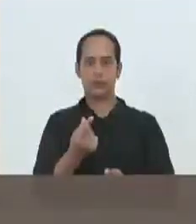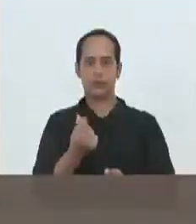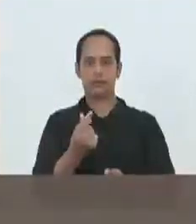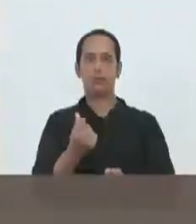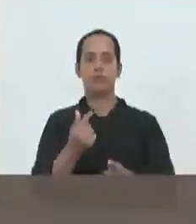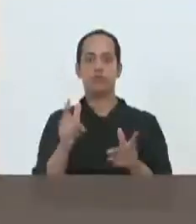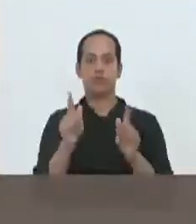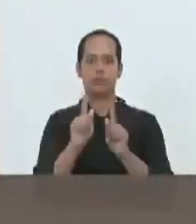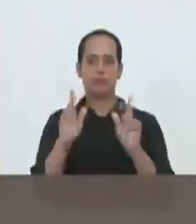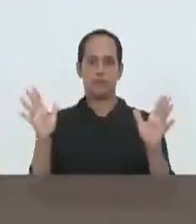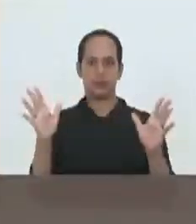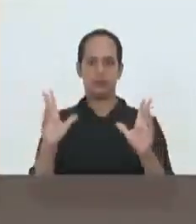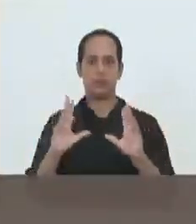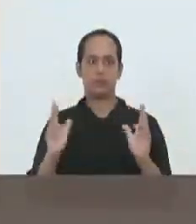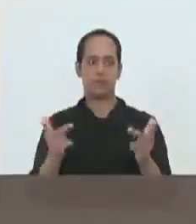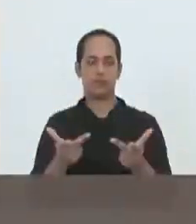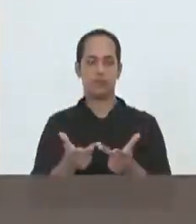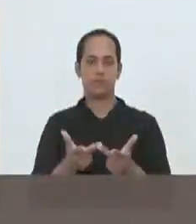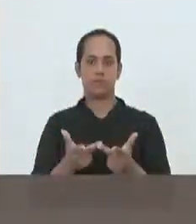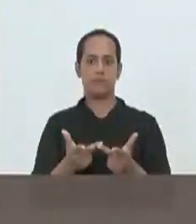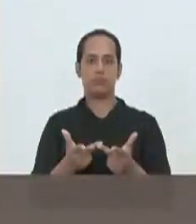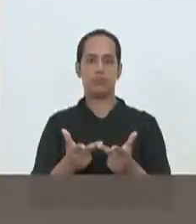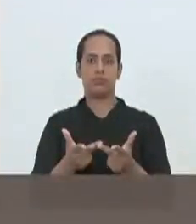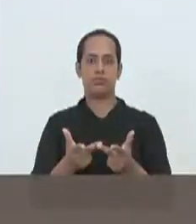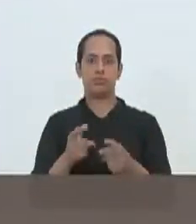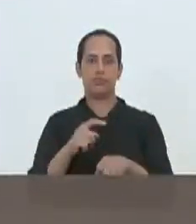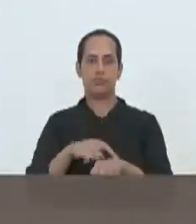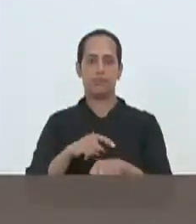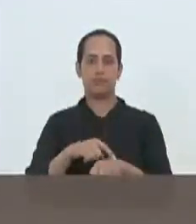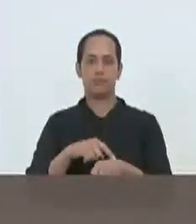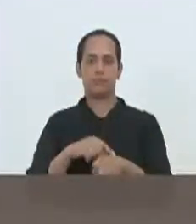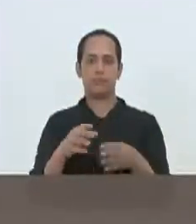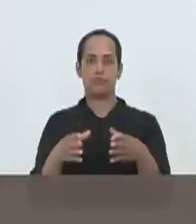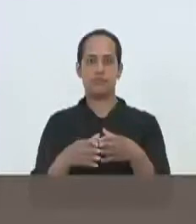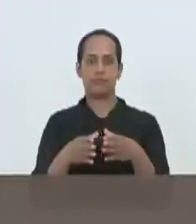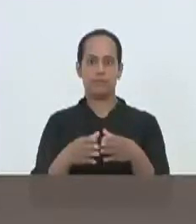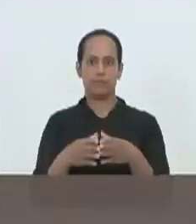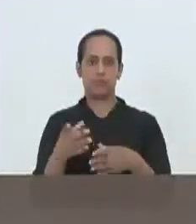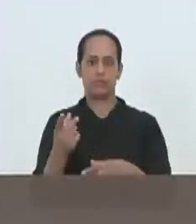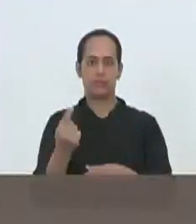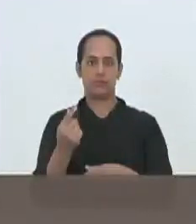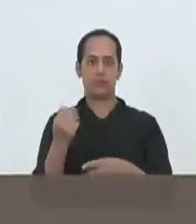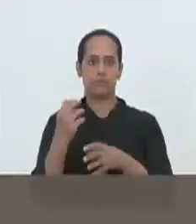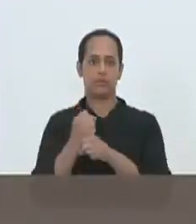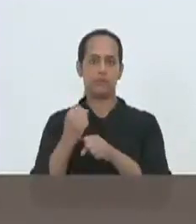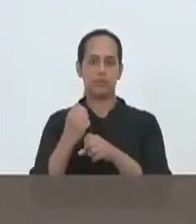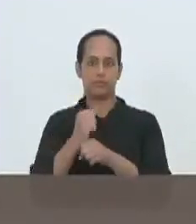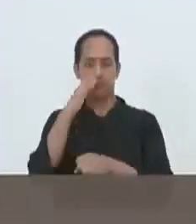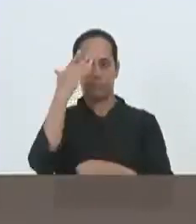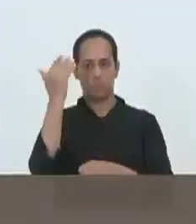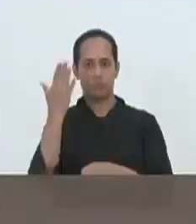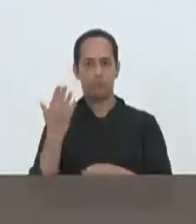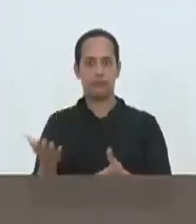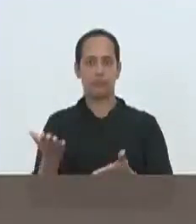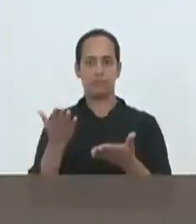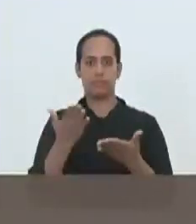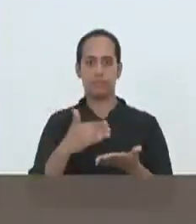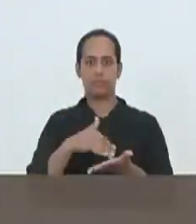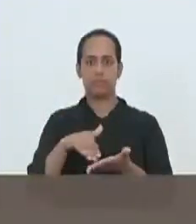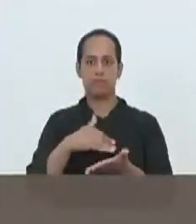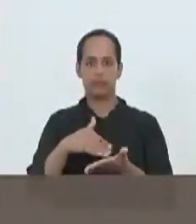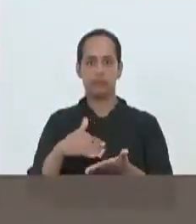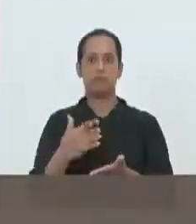Guarulhos nesse momento a comissão de Finanças e orçamento tem a honra de receber a secretaria da fazenda que irá demonstrar e